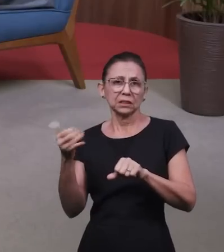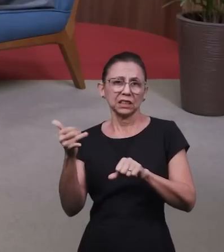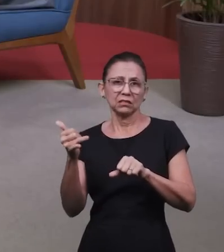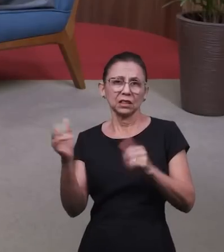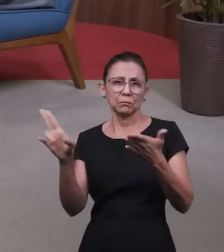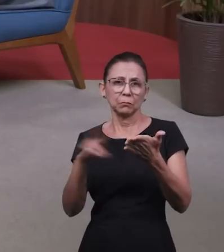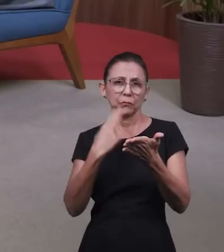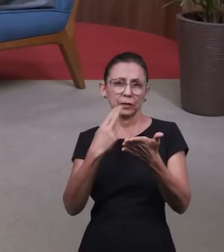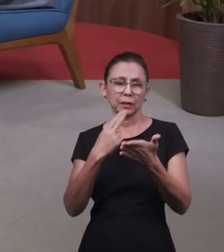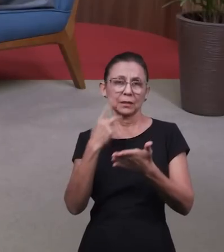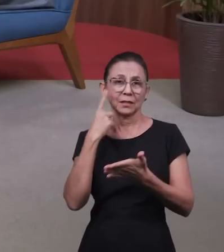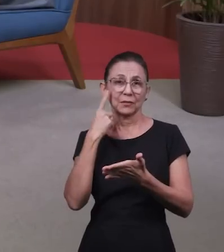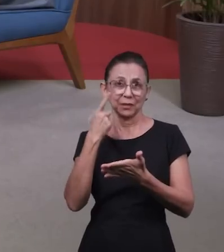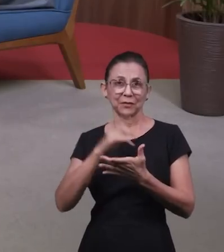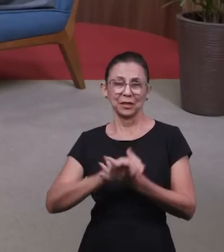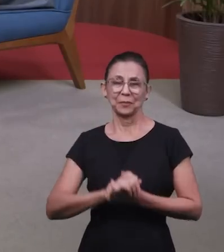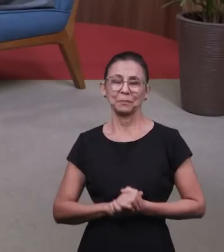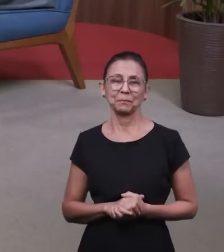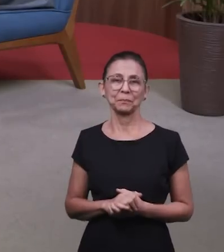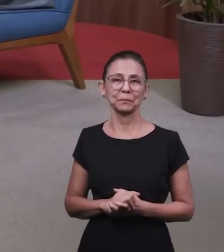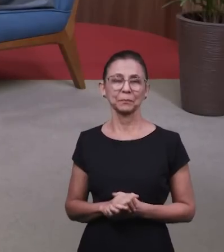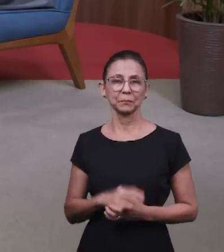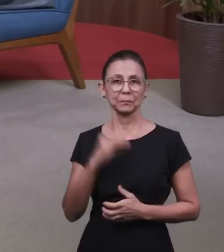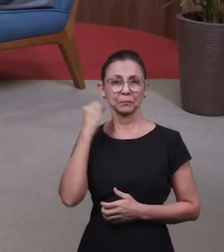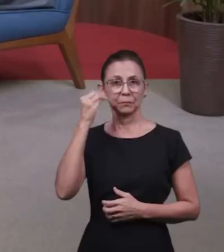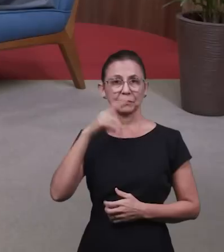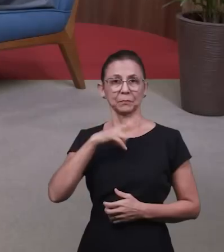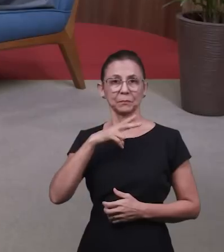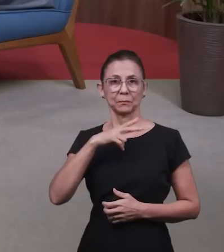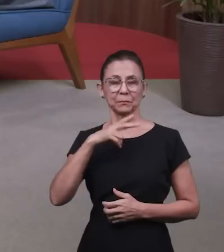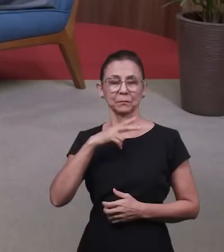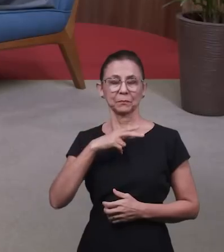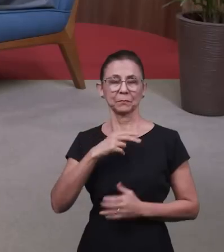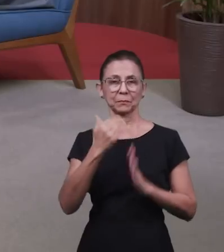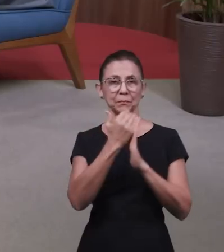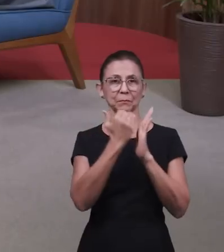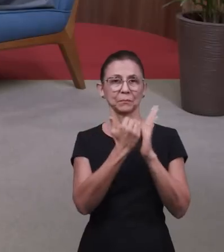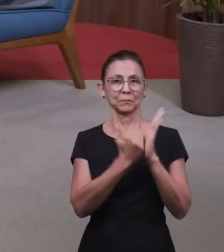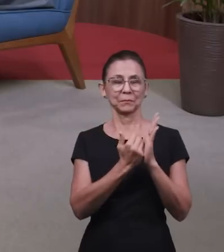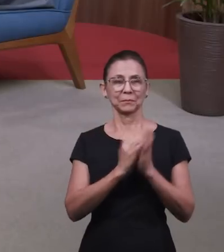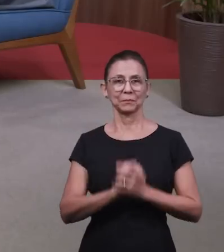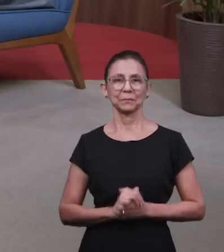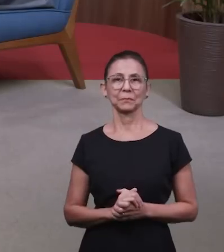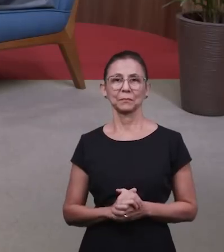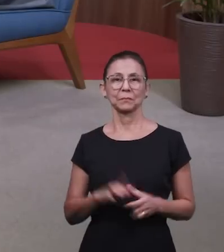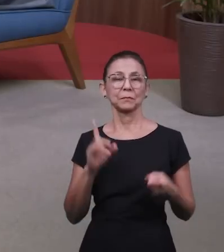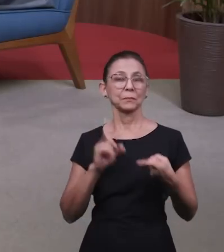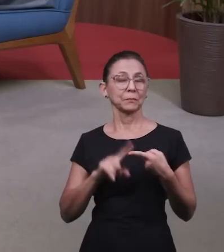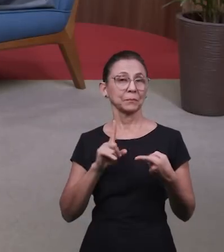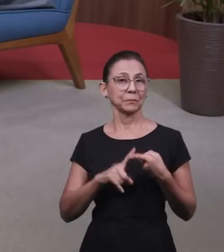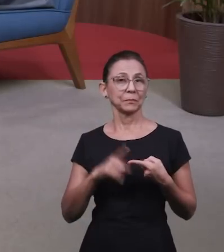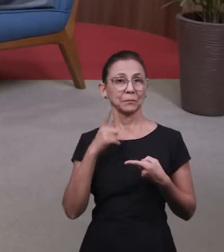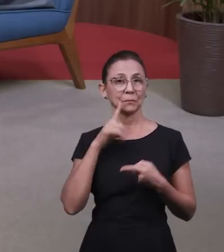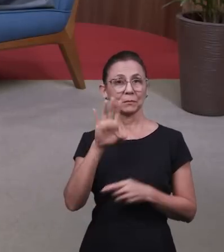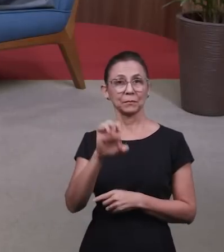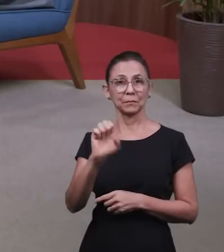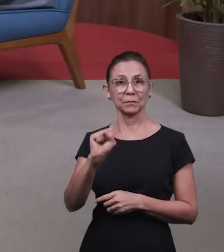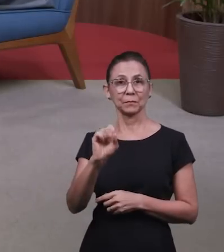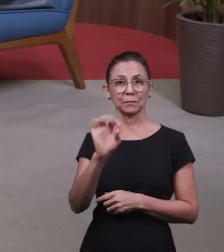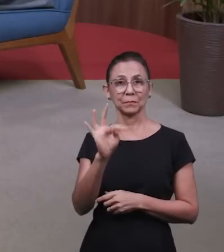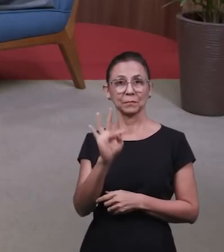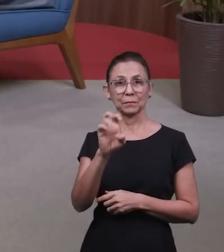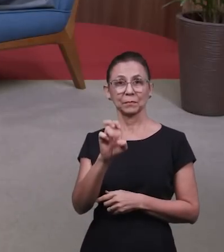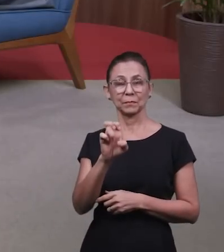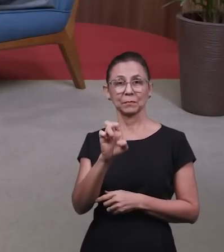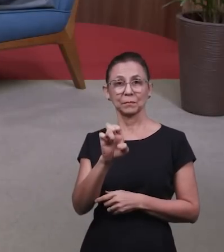enviaram para nós. Você vai ver os próprios irmãos aqui falando sobre a experiência do programa na vida dessas pessoas. Primeiro nós vamos mostrar o Estevão, que